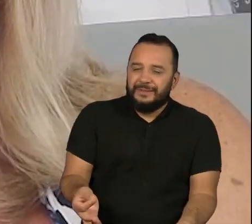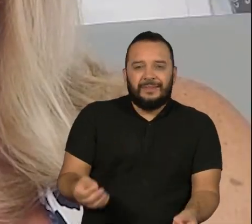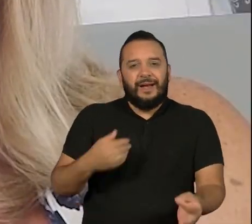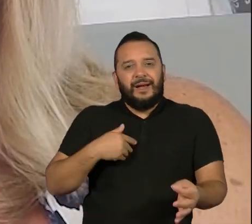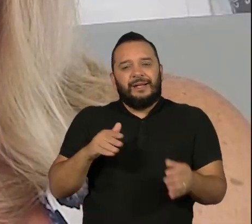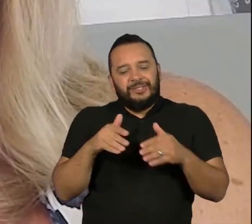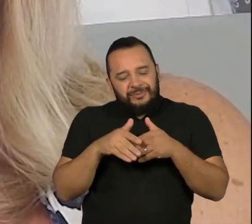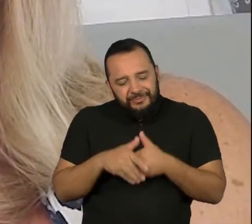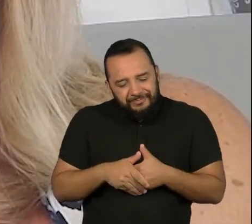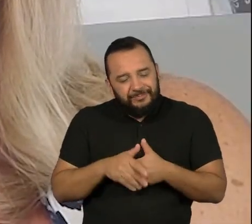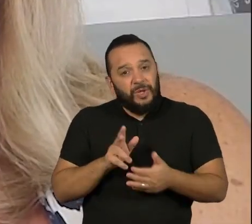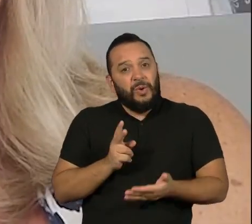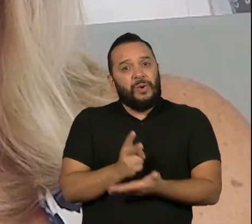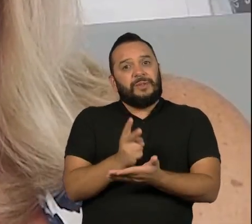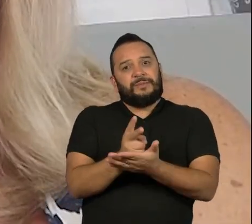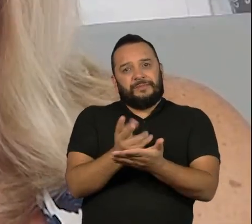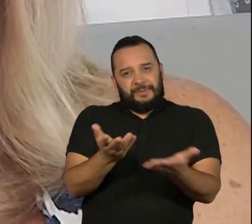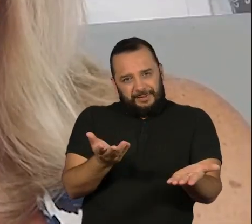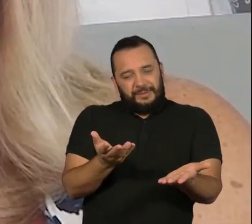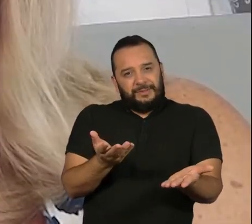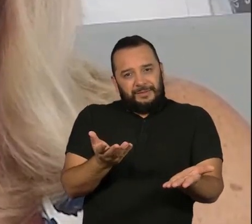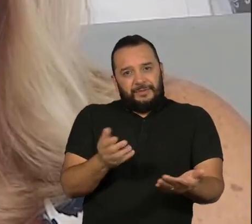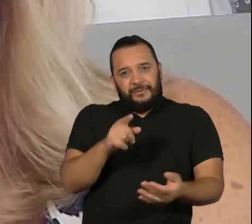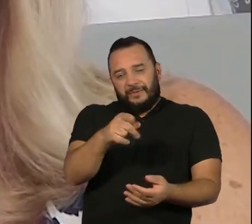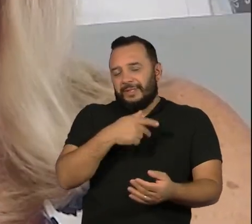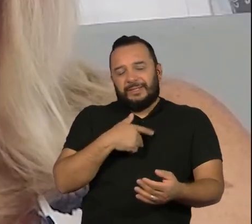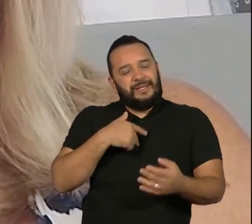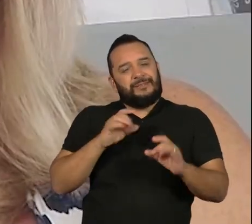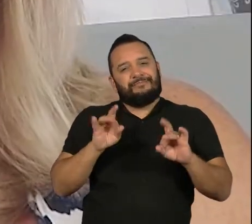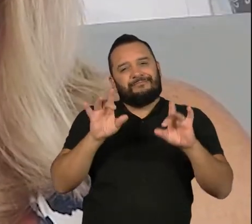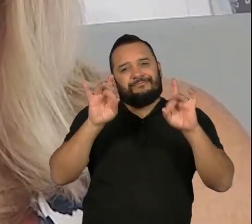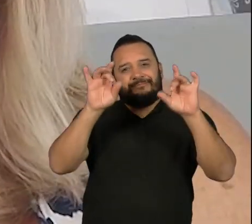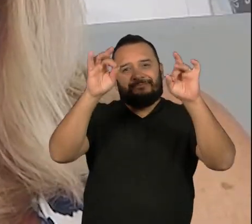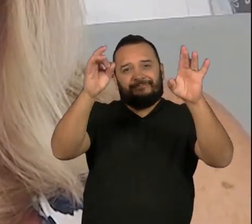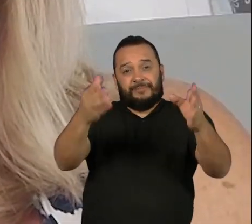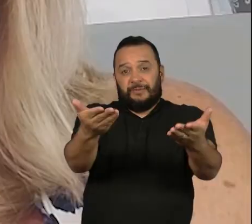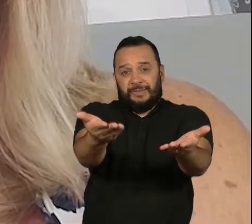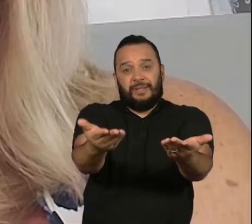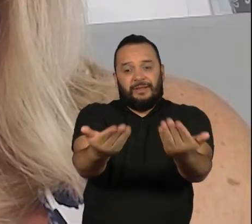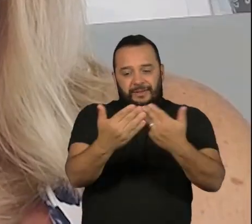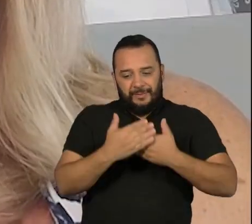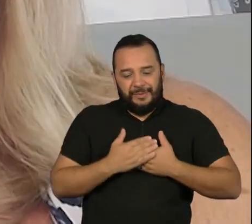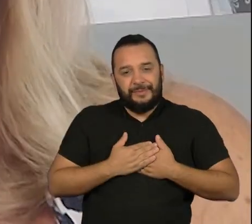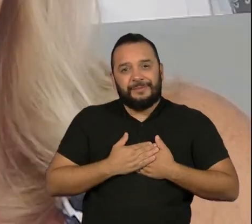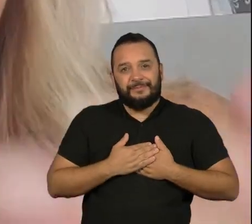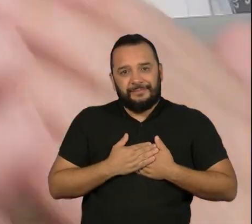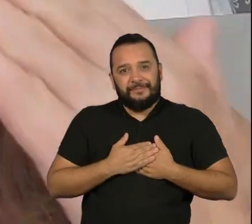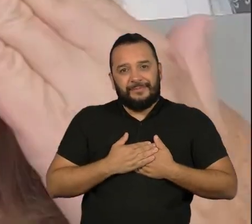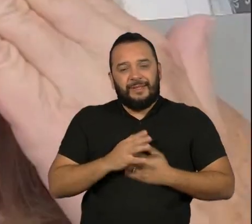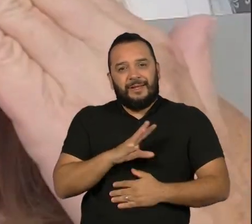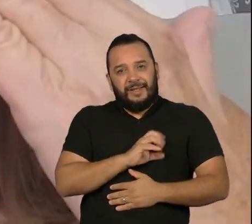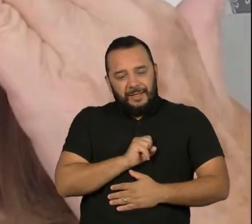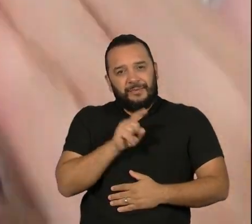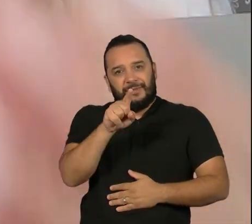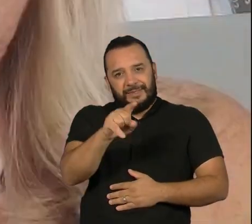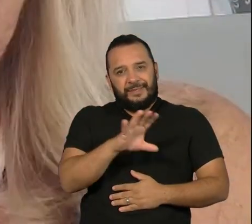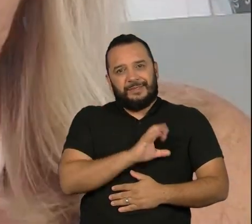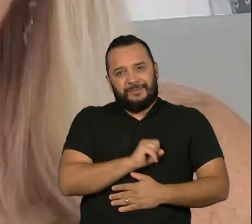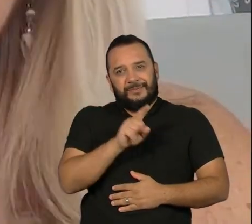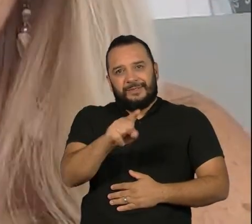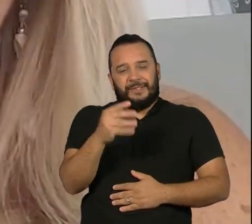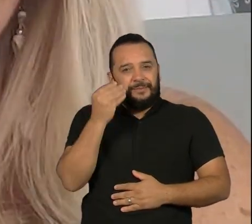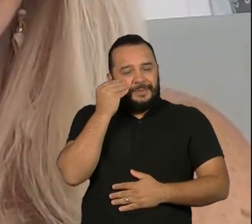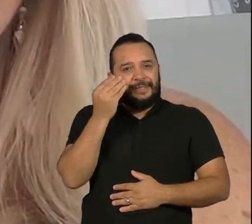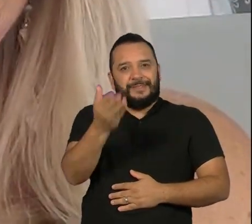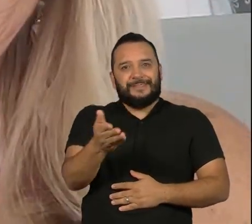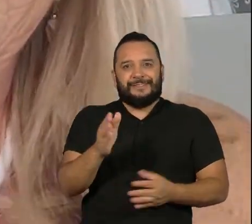tem. Você é uma joia preciosa que Deus me deu. Te amo, te amo. Beijo a